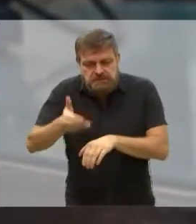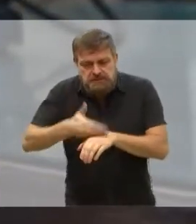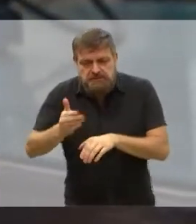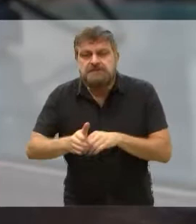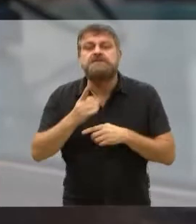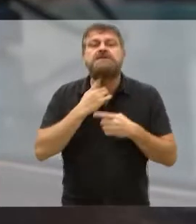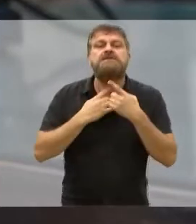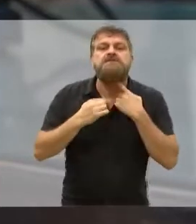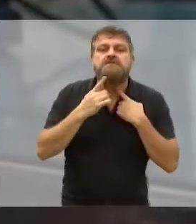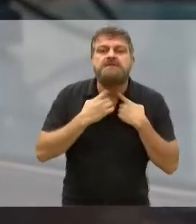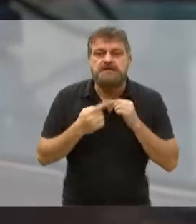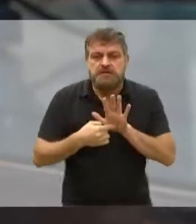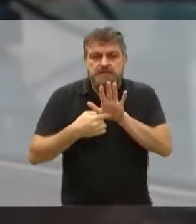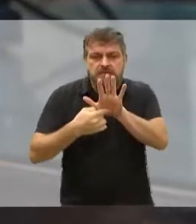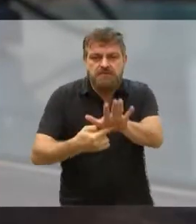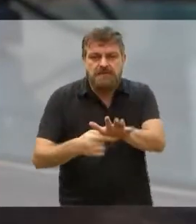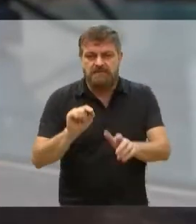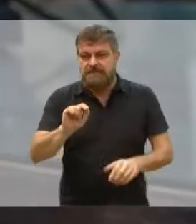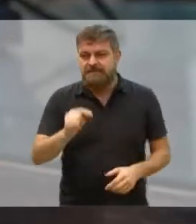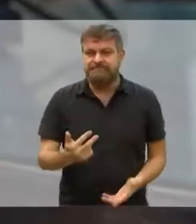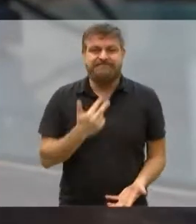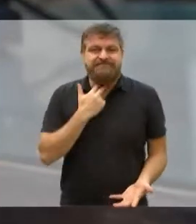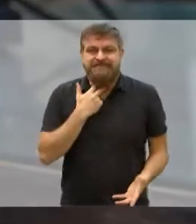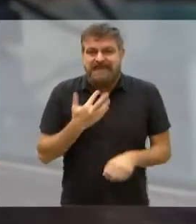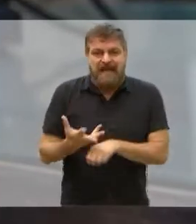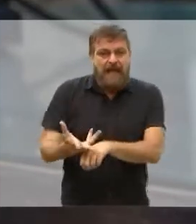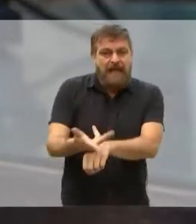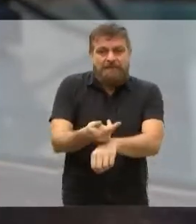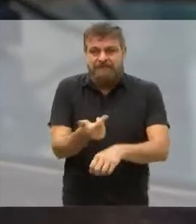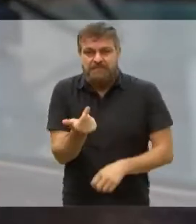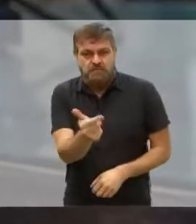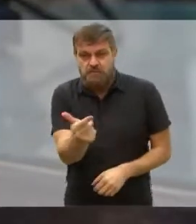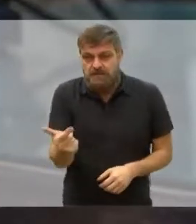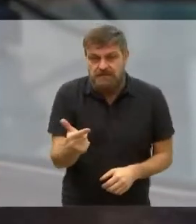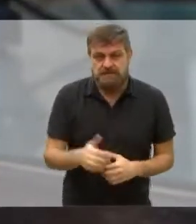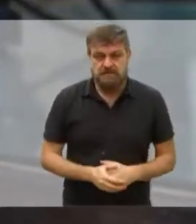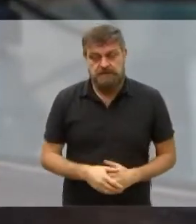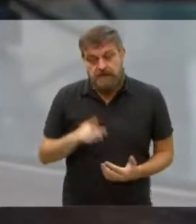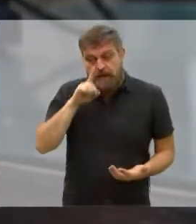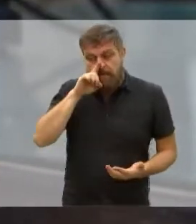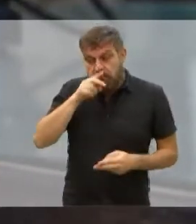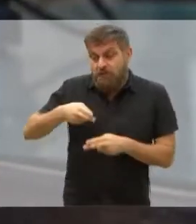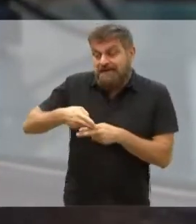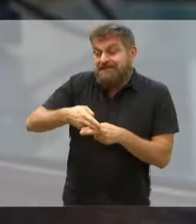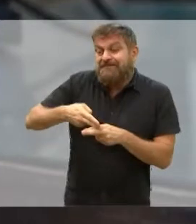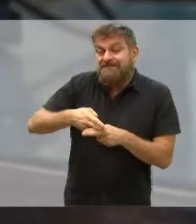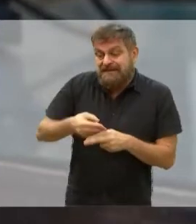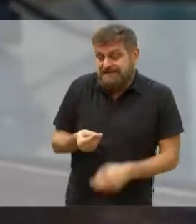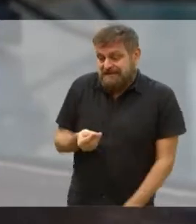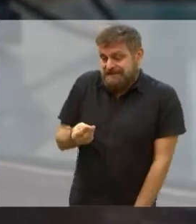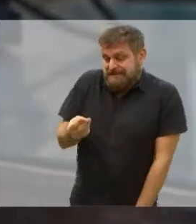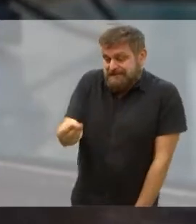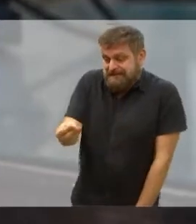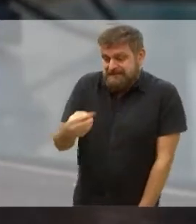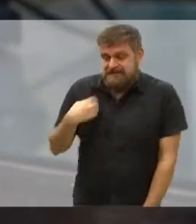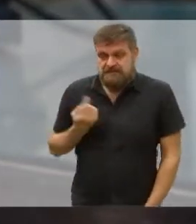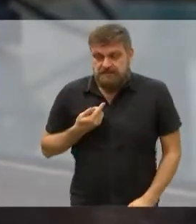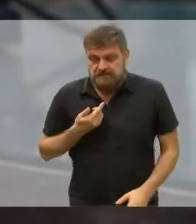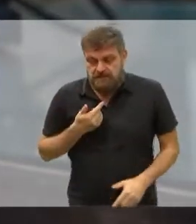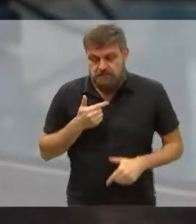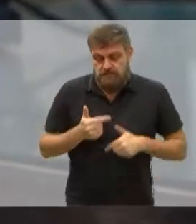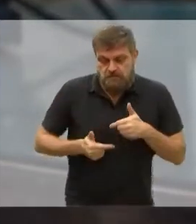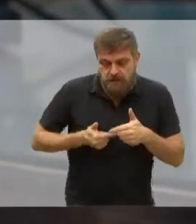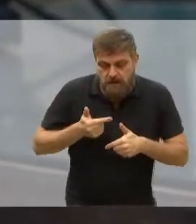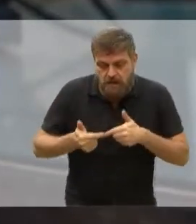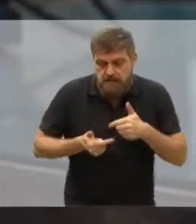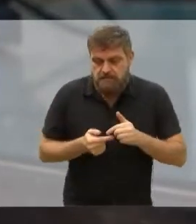com a gente com esse desejo, ele mostrava que queria, só que ele ainda não tinha habilidade. Era perigoso colocar uma faca na mão dele e a gente tem todo um